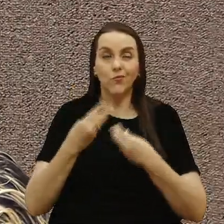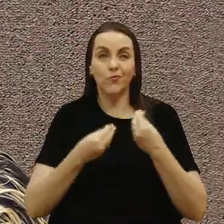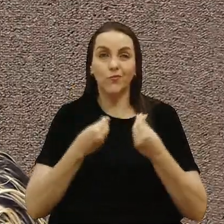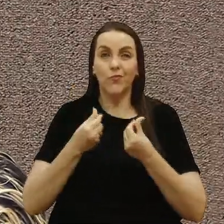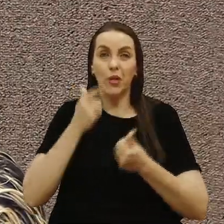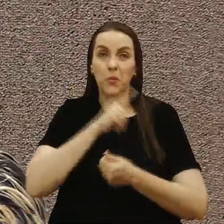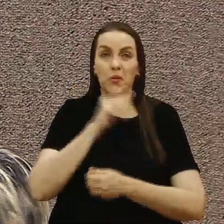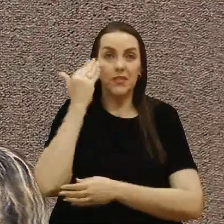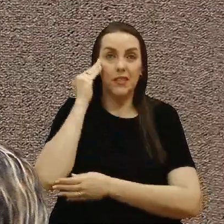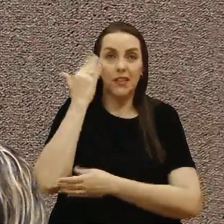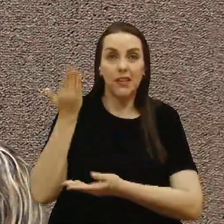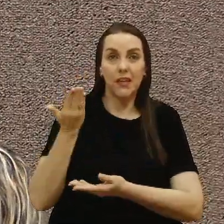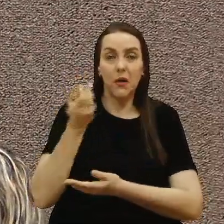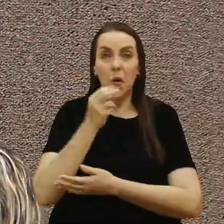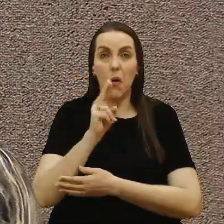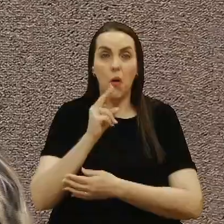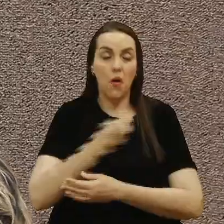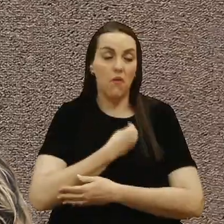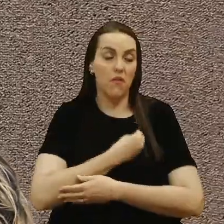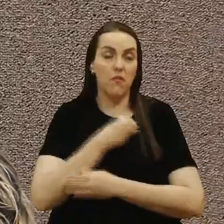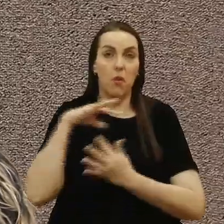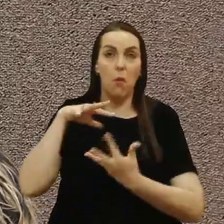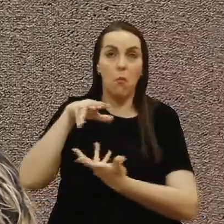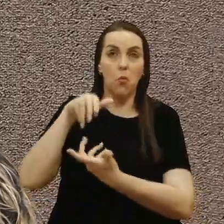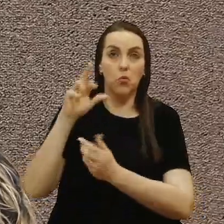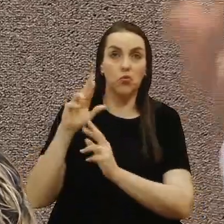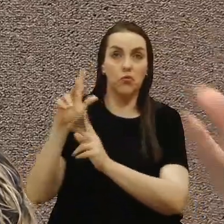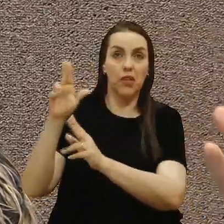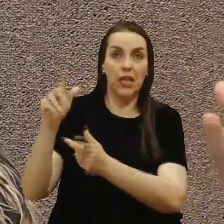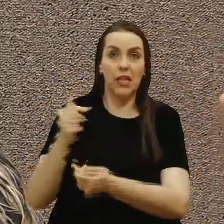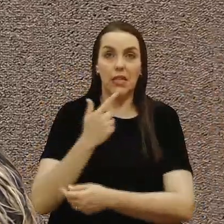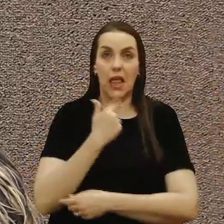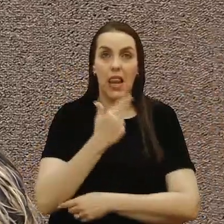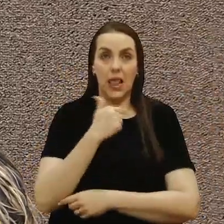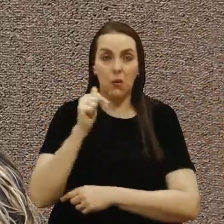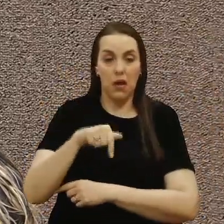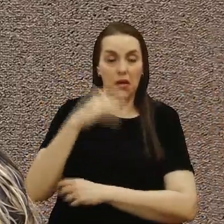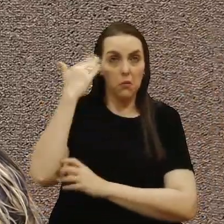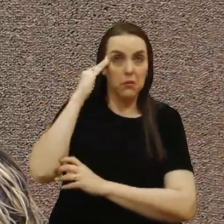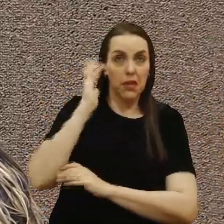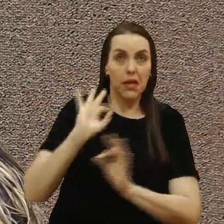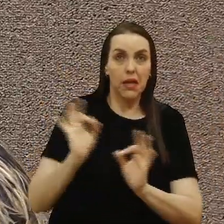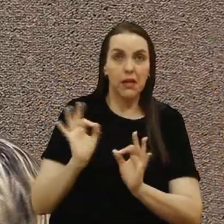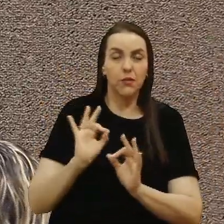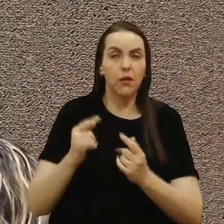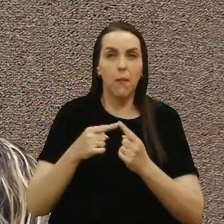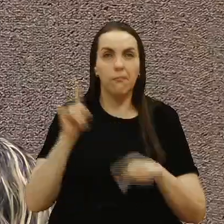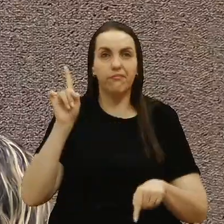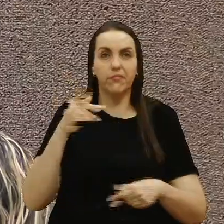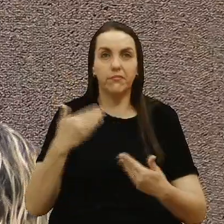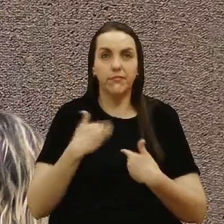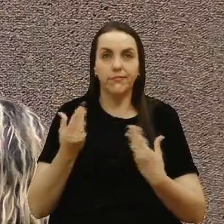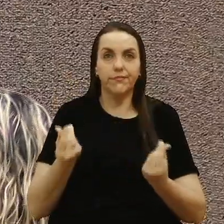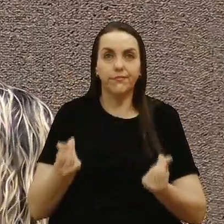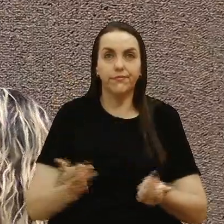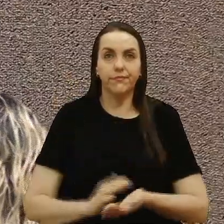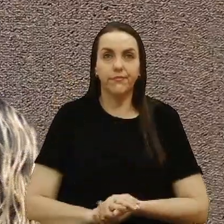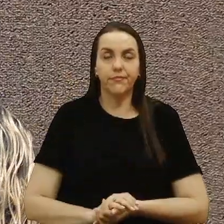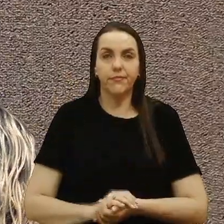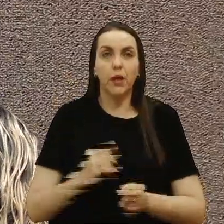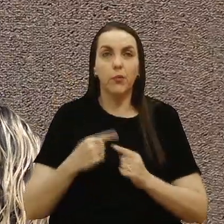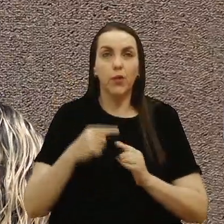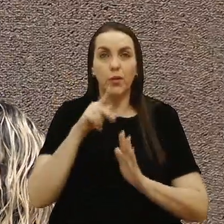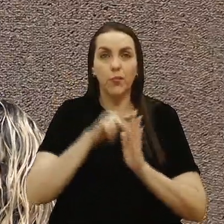consigo entender. Ou eu vivo em outro planeta e não entendo a língua que falam aqui. Eu não sei o que acontece. Porque o